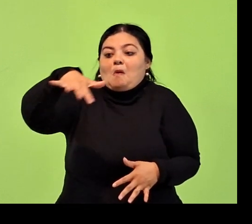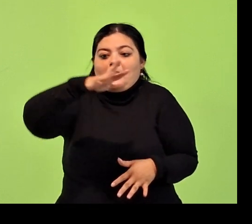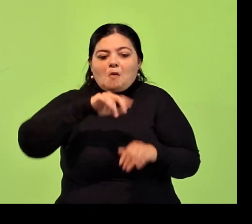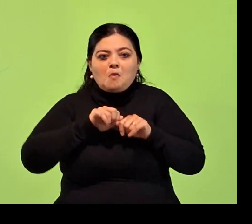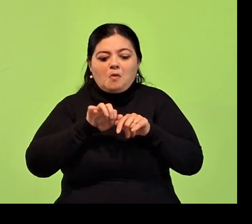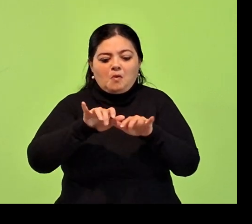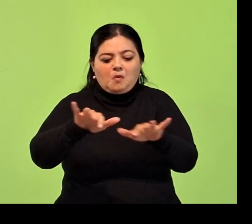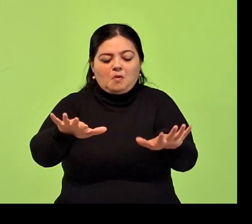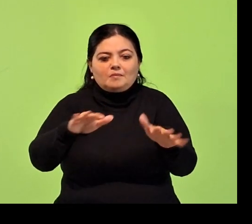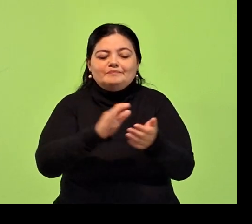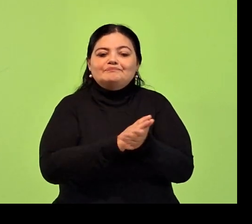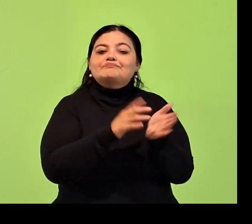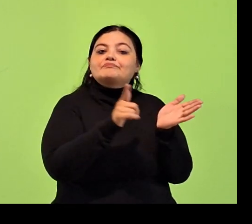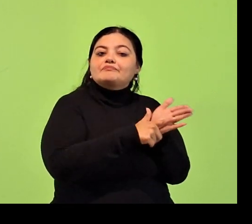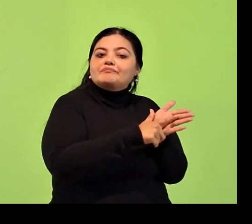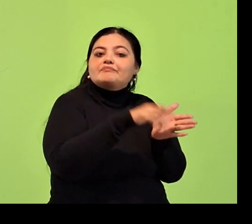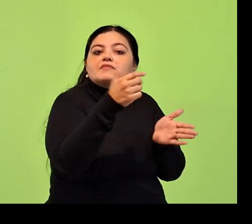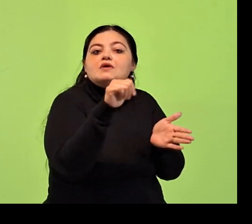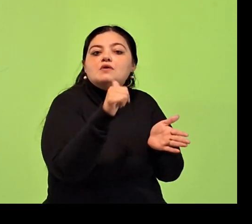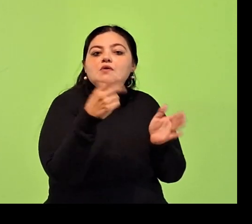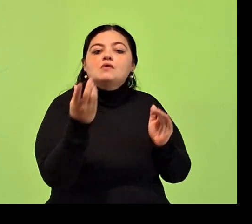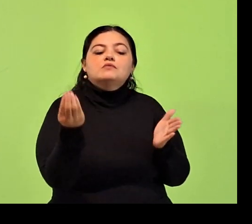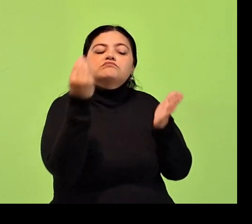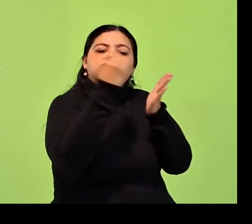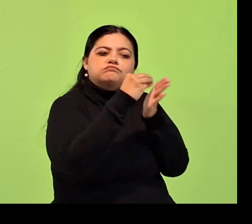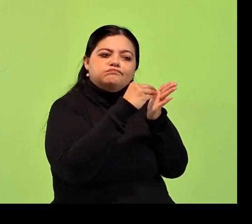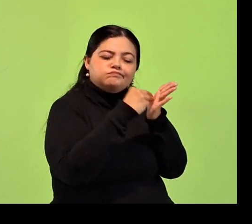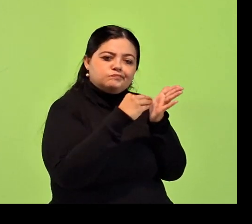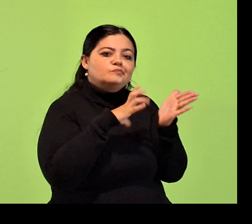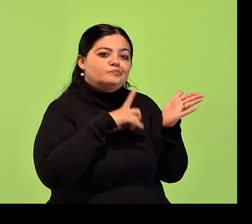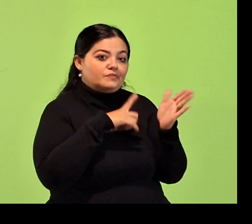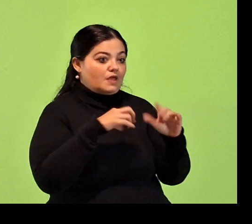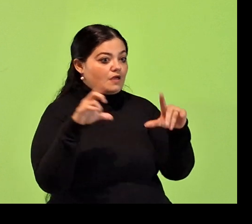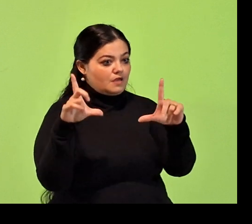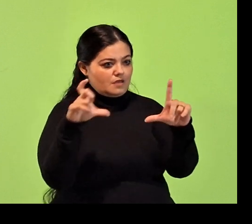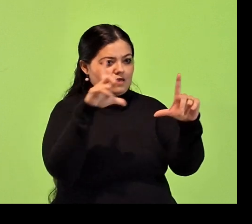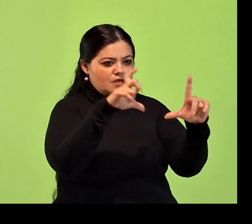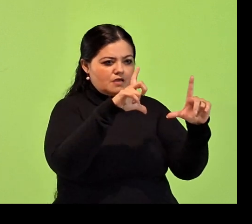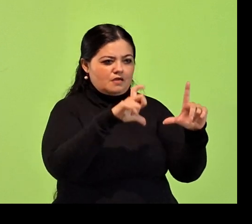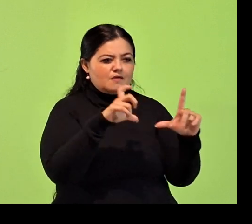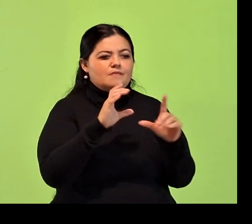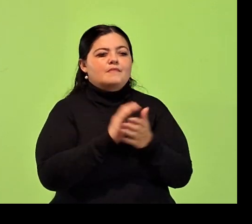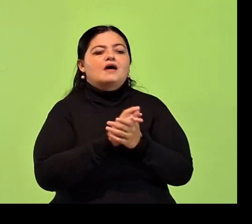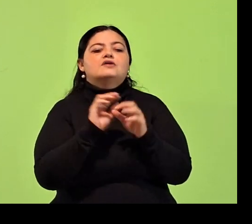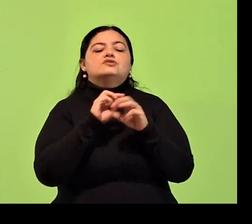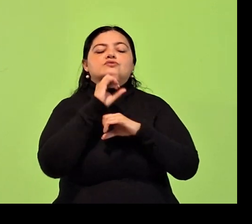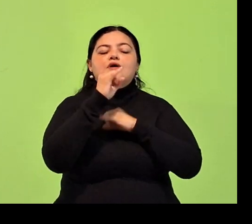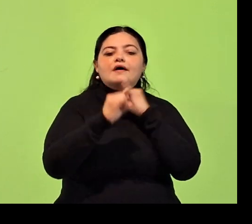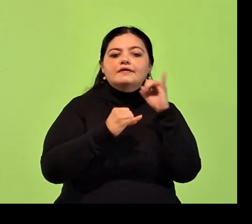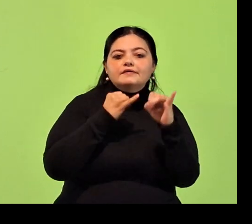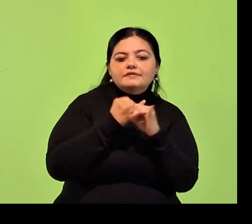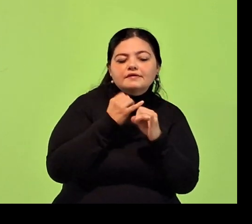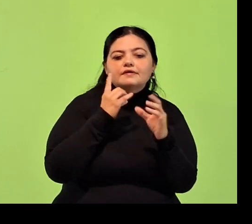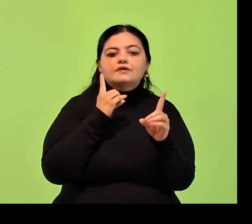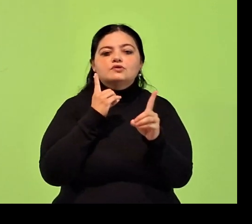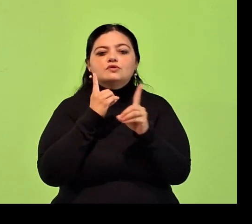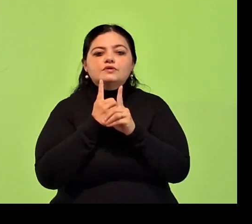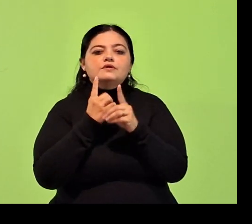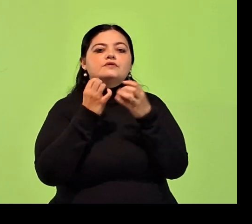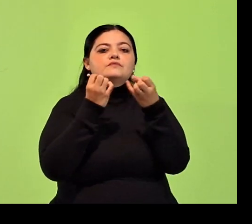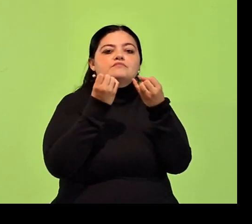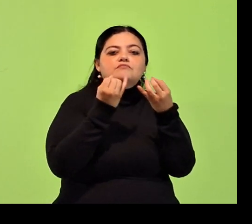Aqui na página 11 eu coloco mais algumas imagens encontradas na internet falando